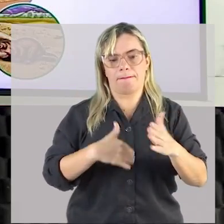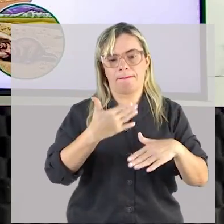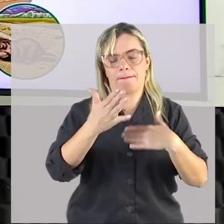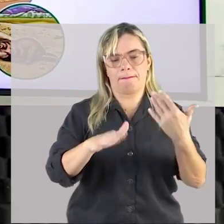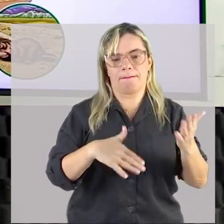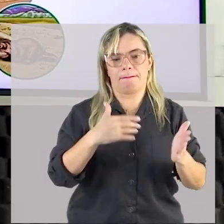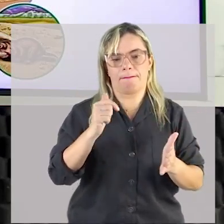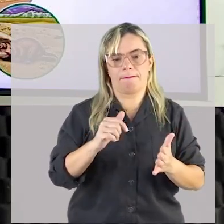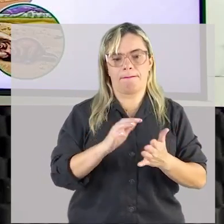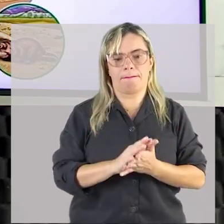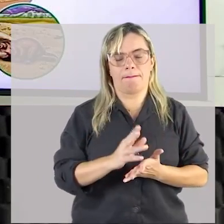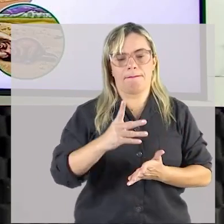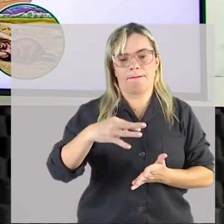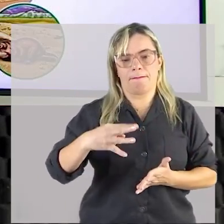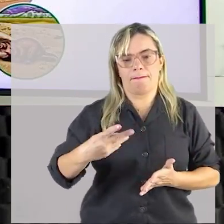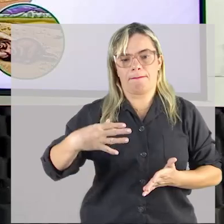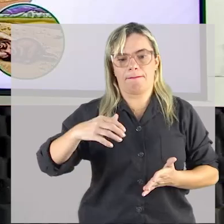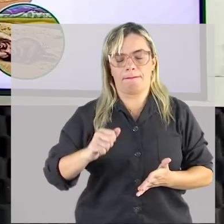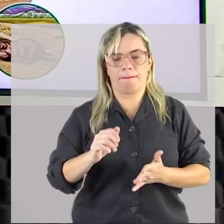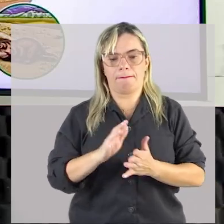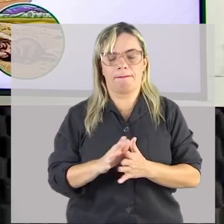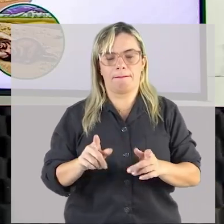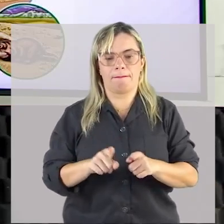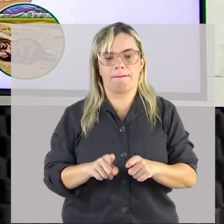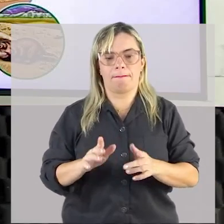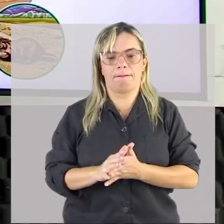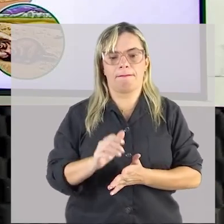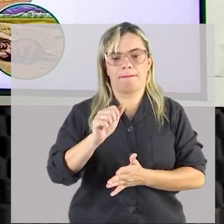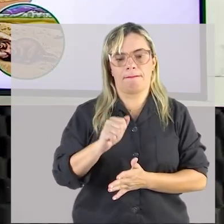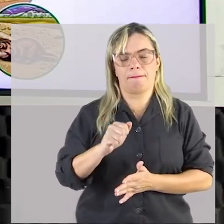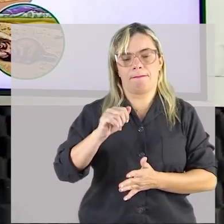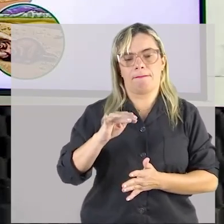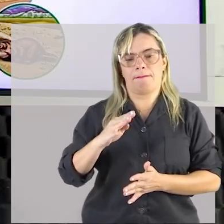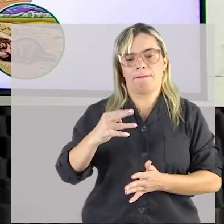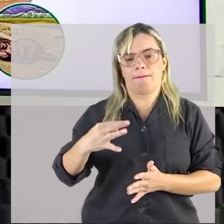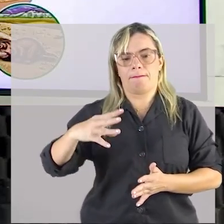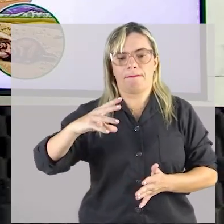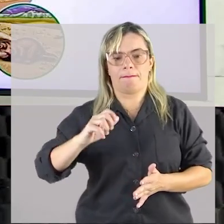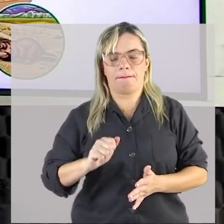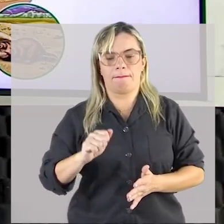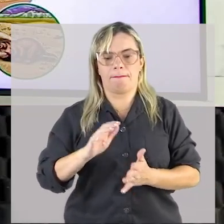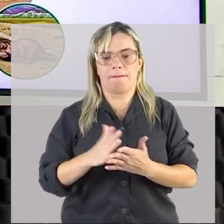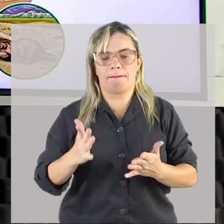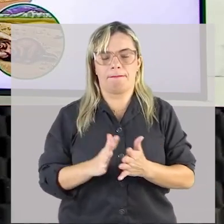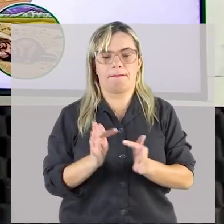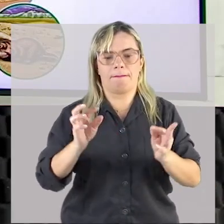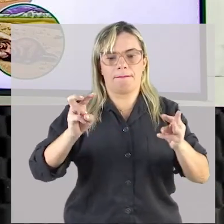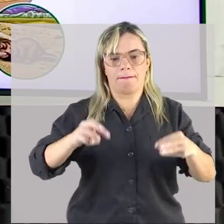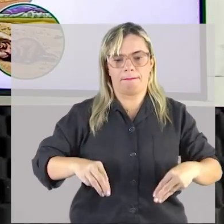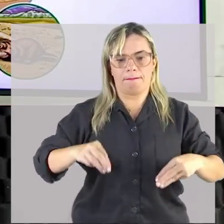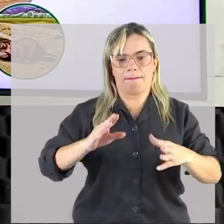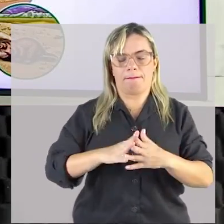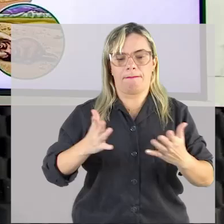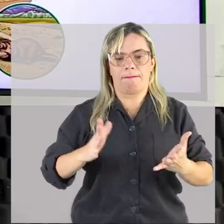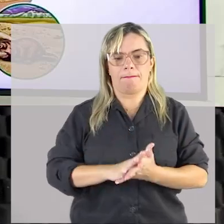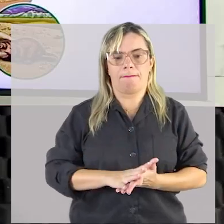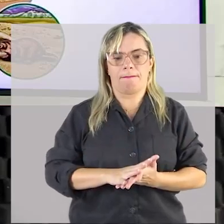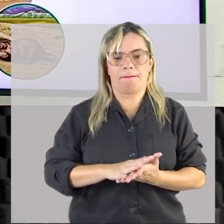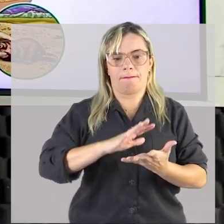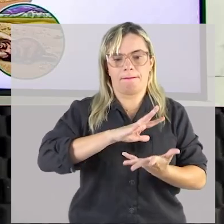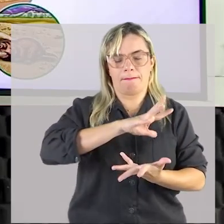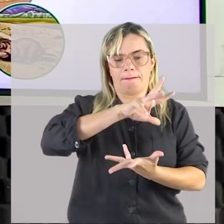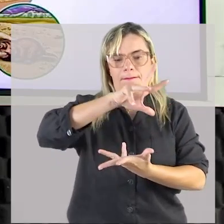entre biota e abiota, né? E, por fim, a gente tem aqui